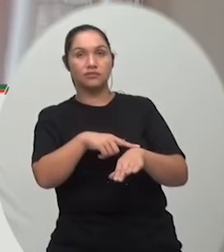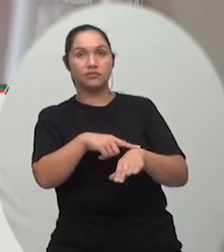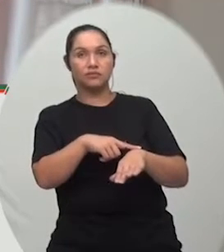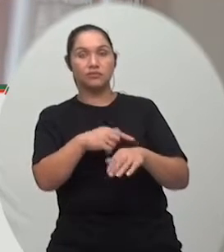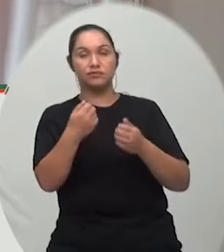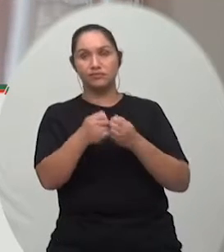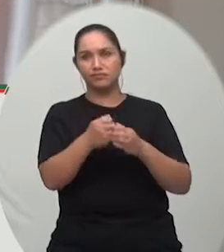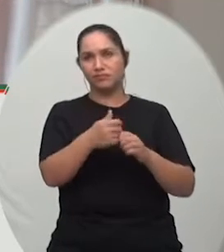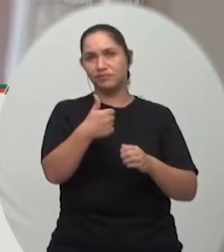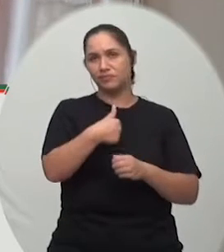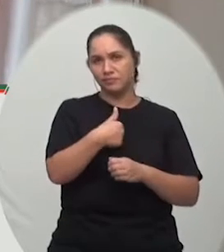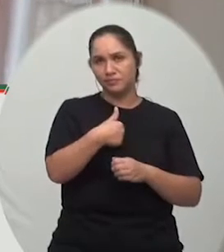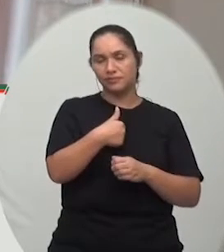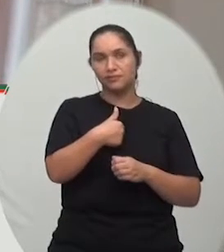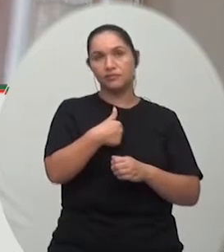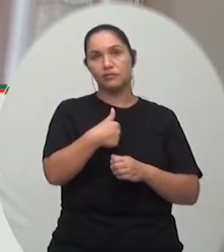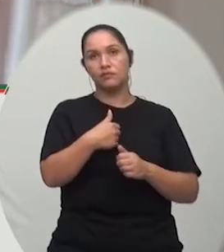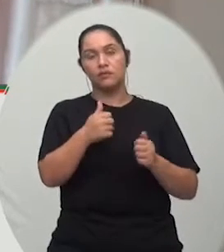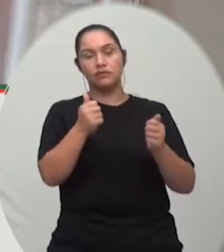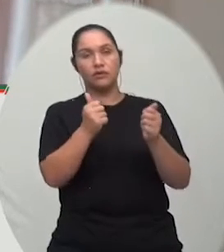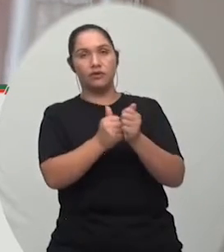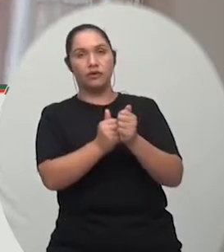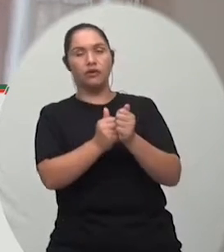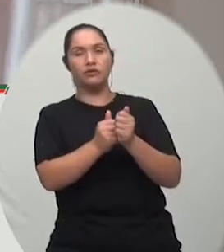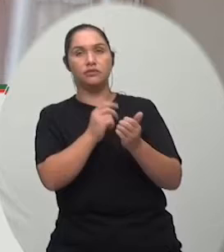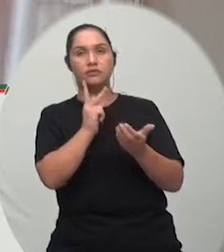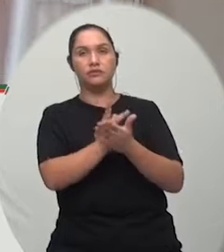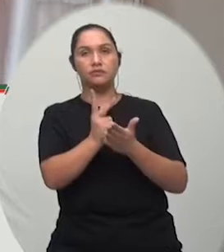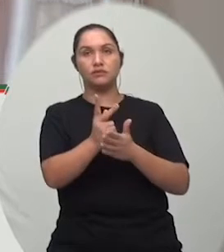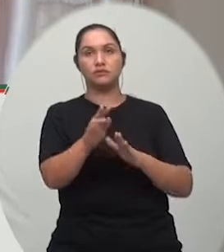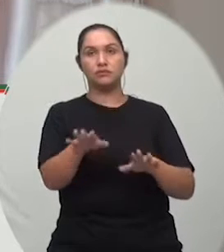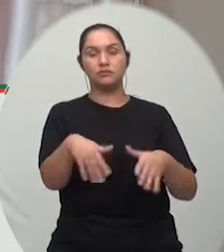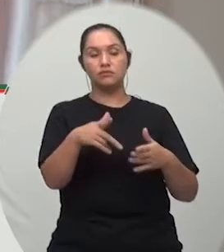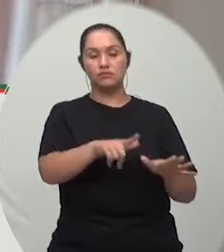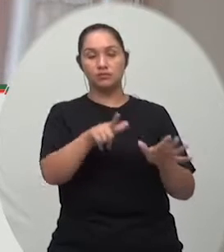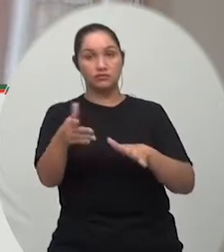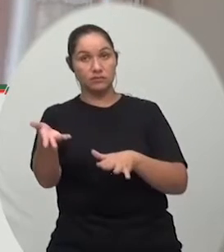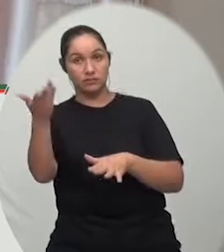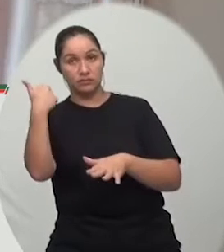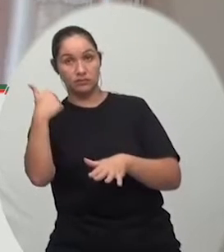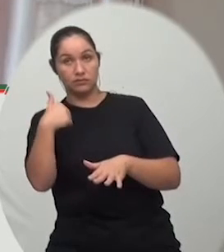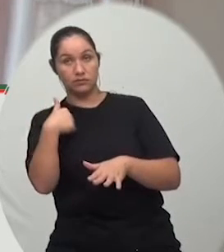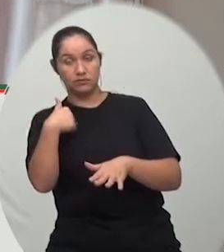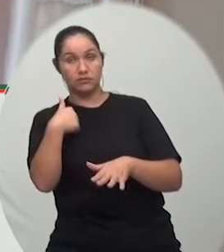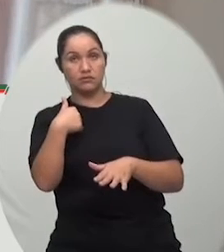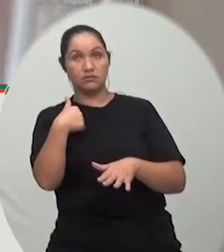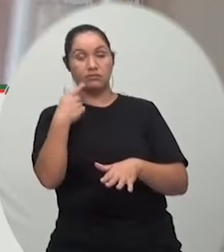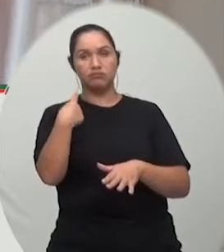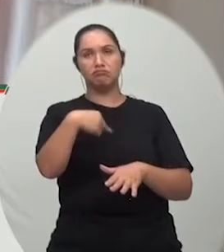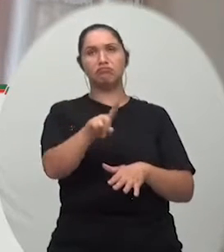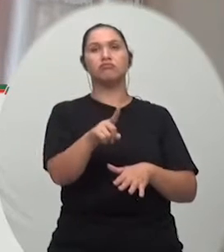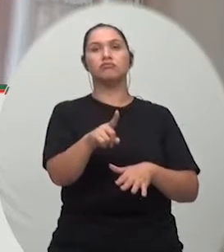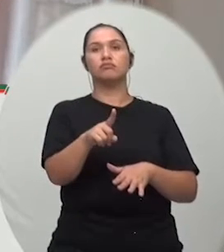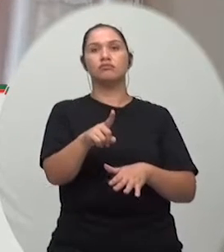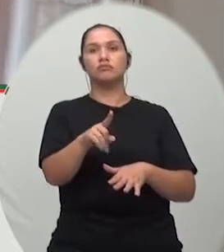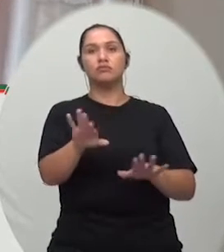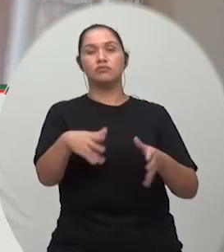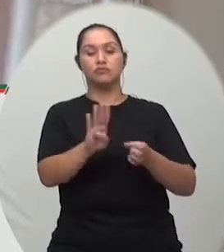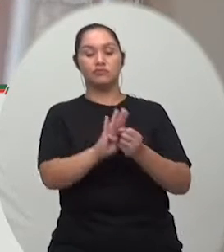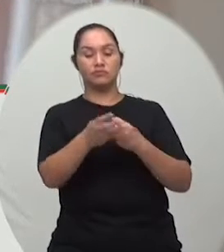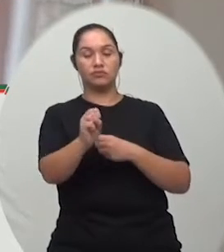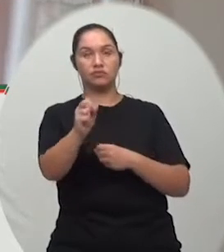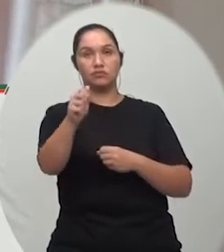né? Eu mesmo venho acompanhando e também, a semana passada e a semana retrasada, eu fiz a verificação em loco. É, tanto ali no Santo